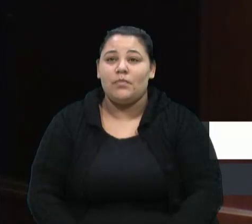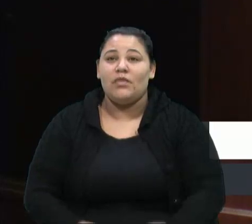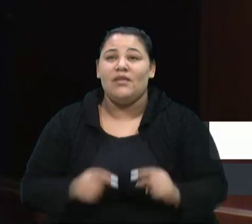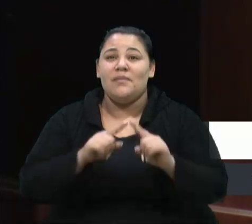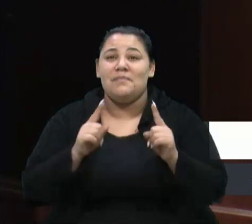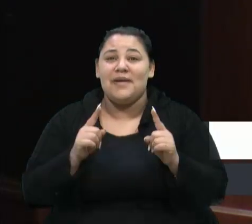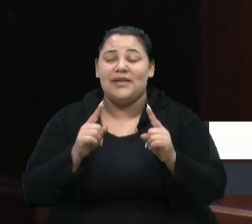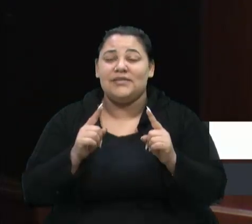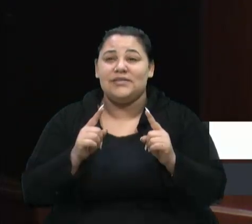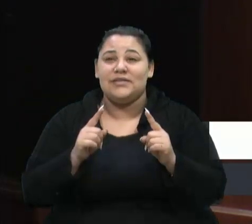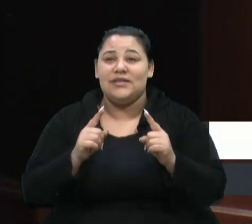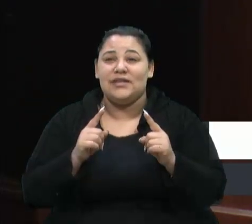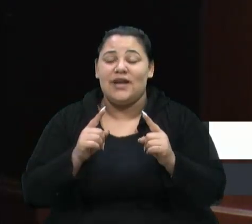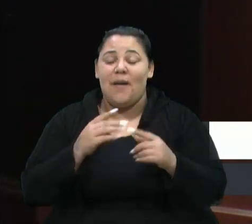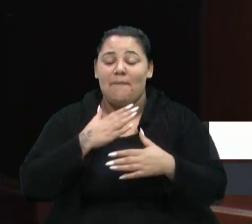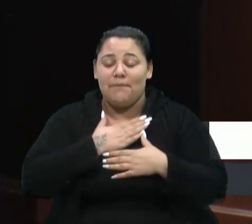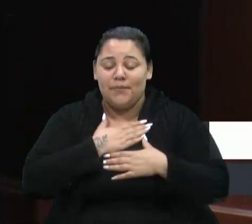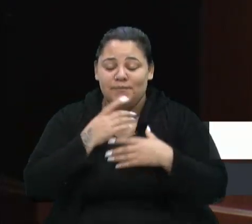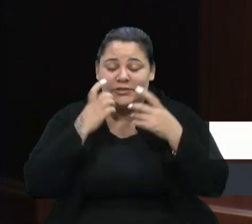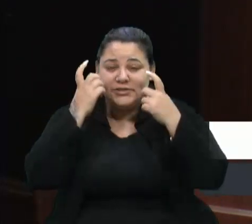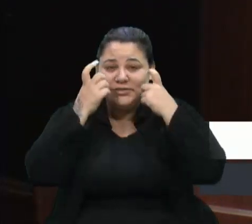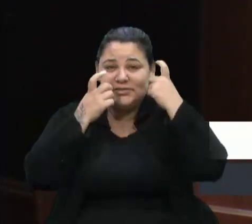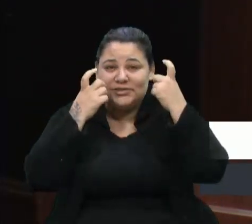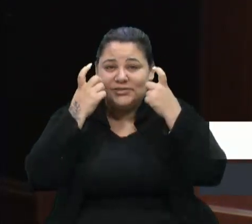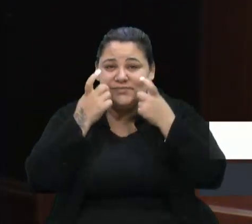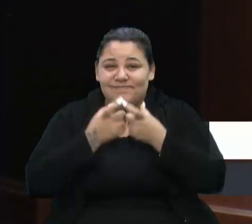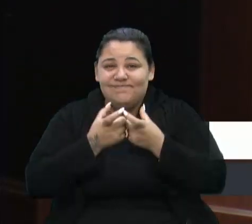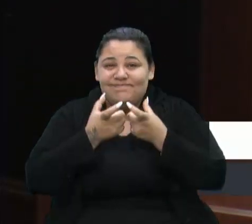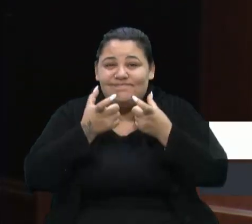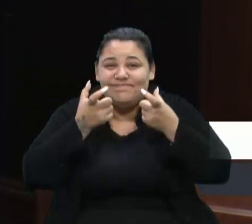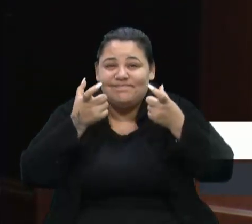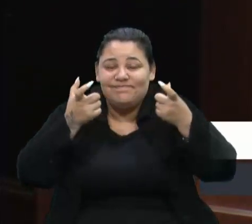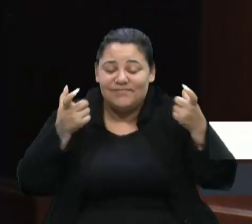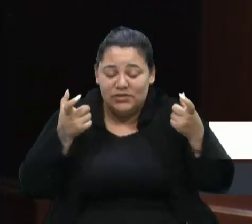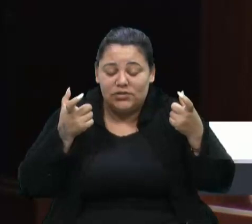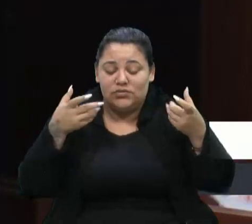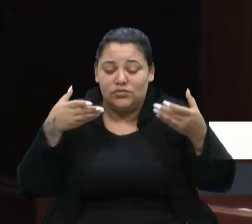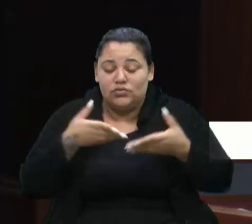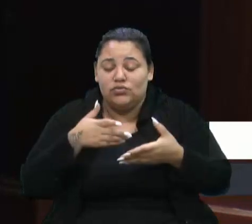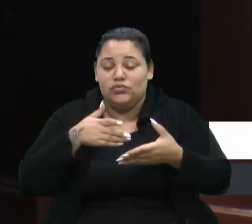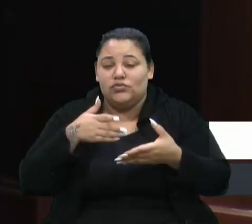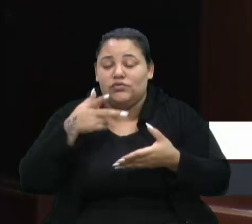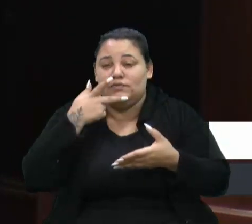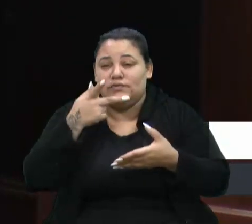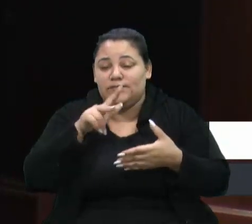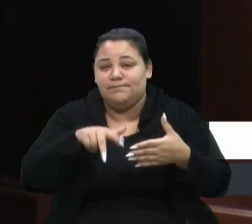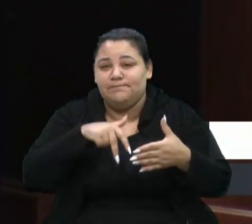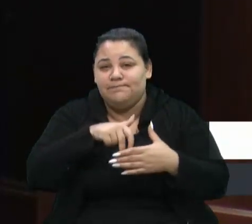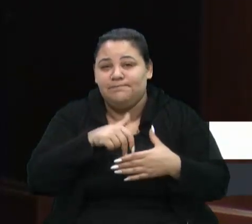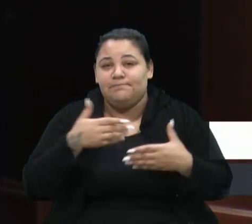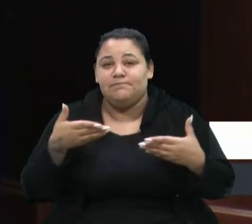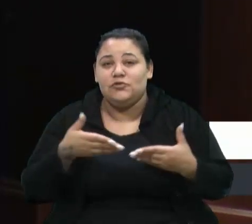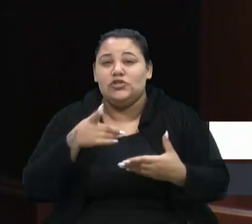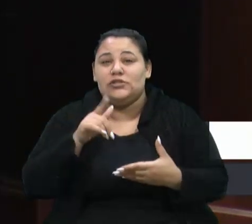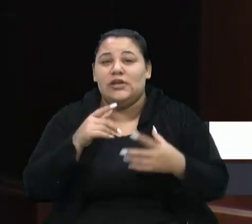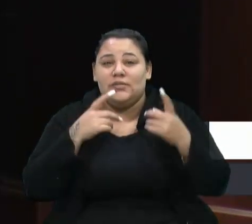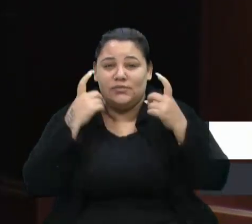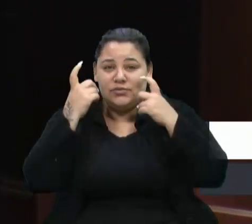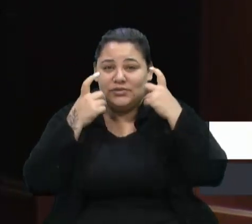minha preocupação maior que eu trago hoje aqui nessa tribuna é a preocupação